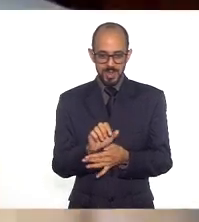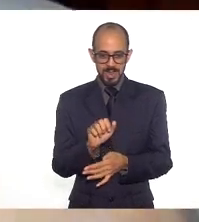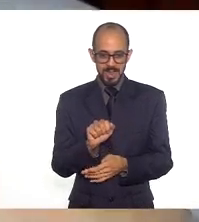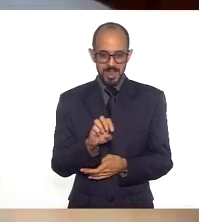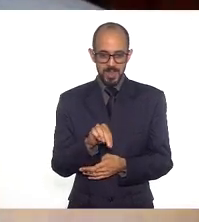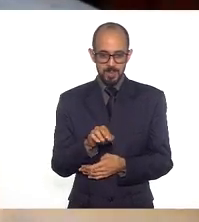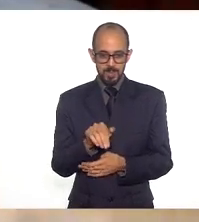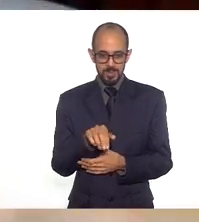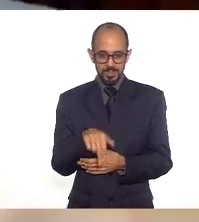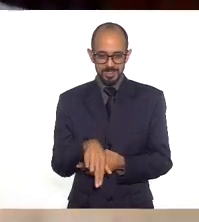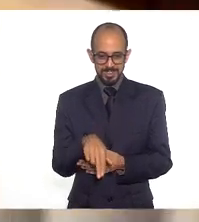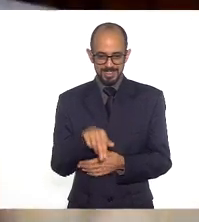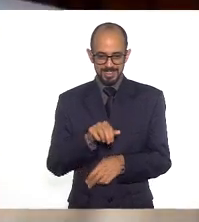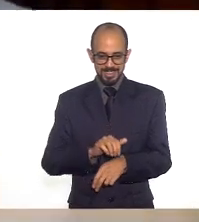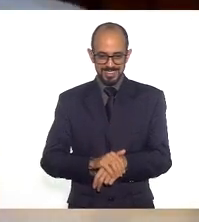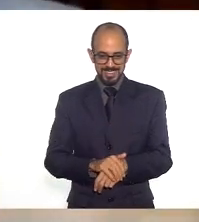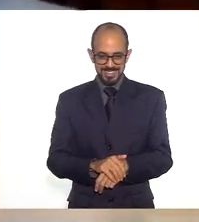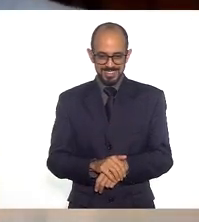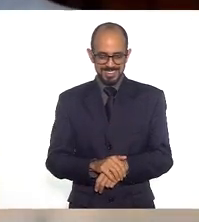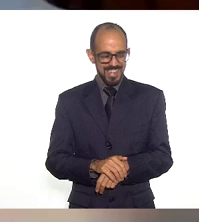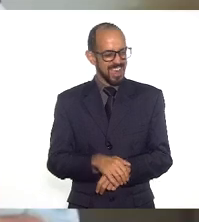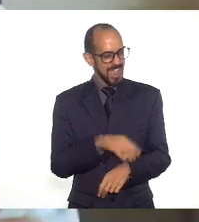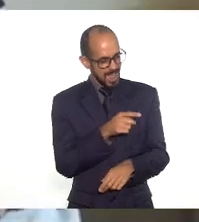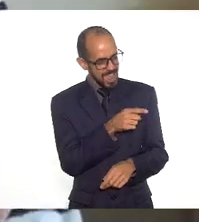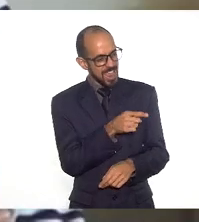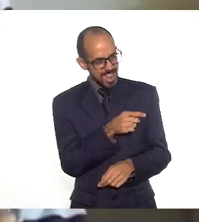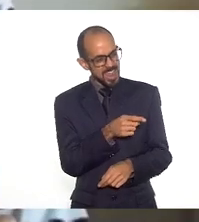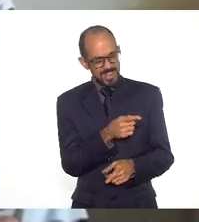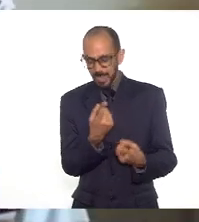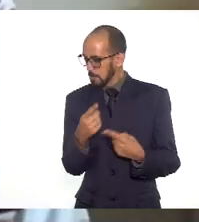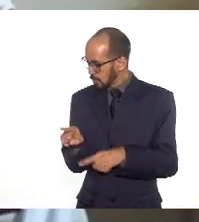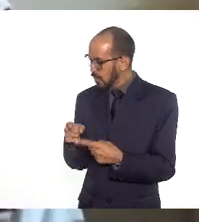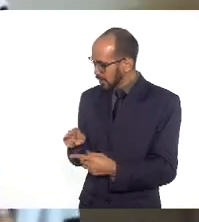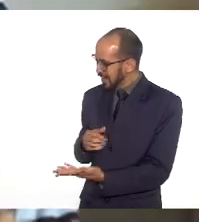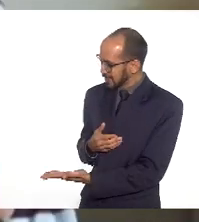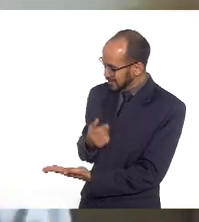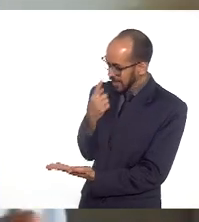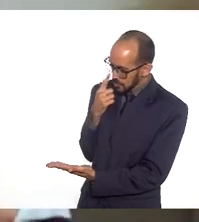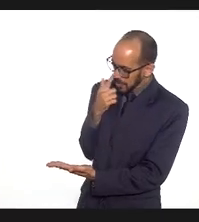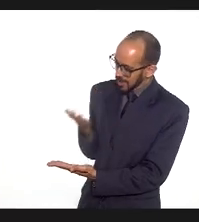Pois ele é provocador, Rodrigo. Olha isso. Pois é.